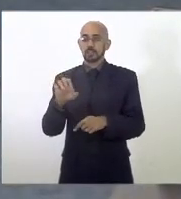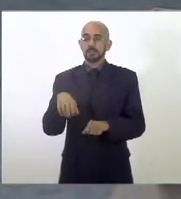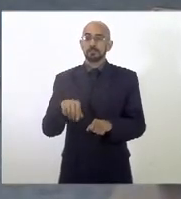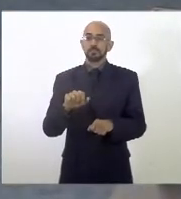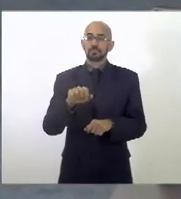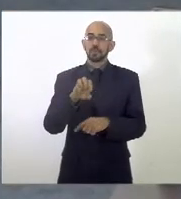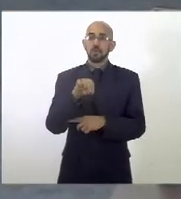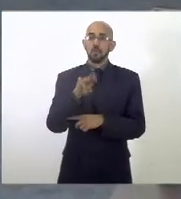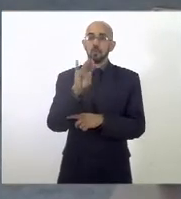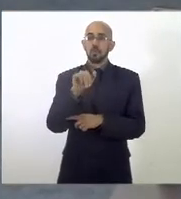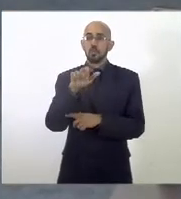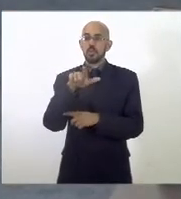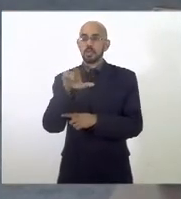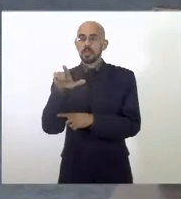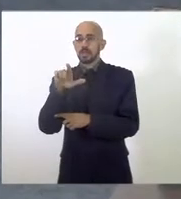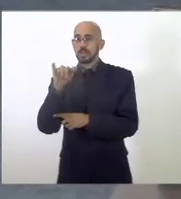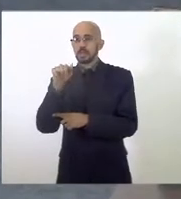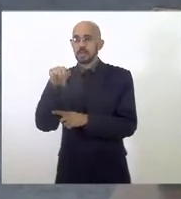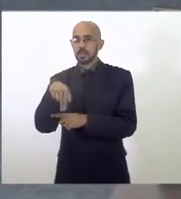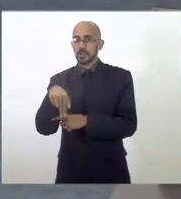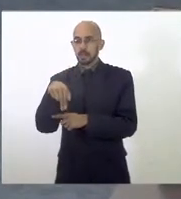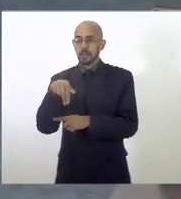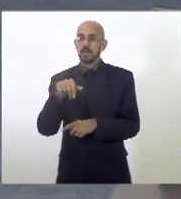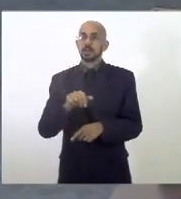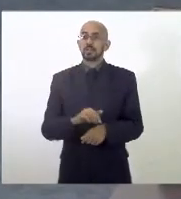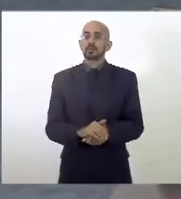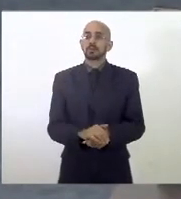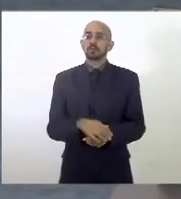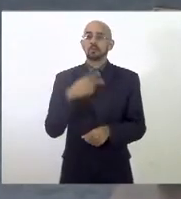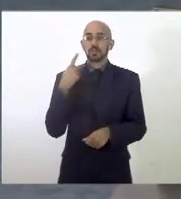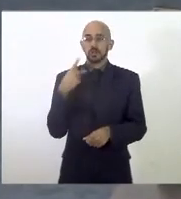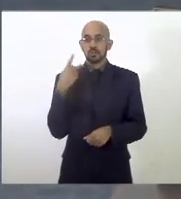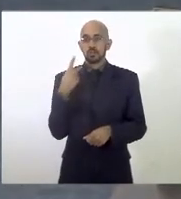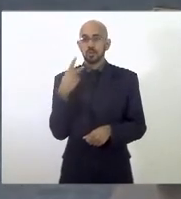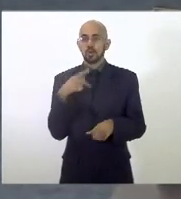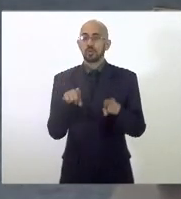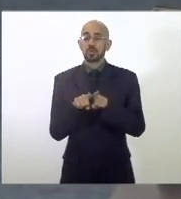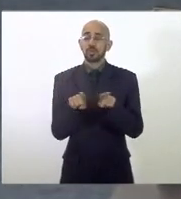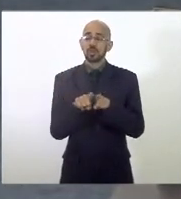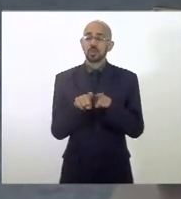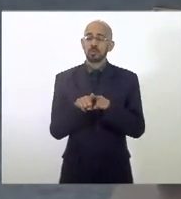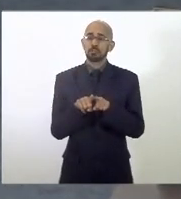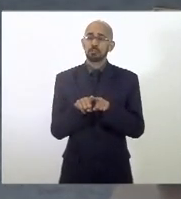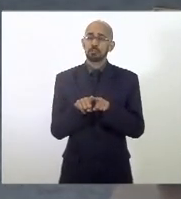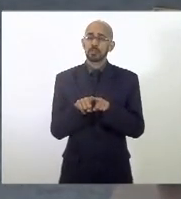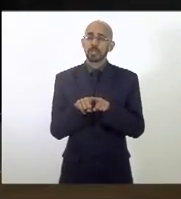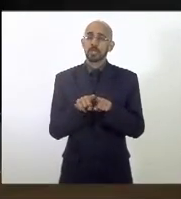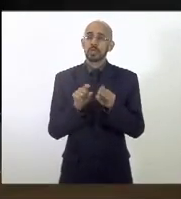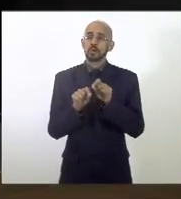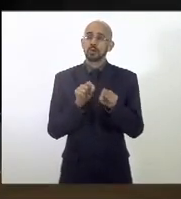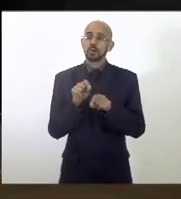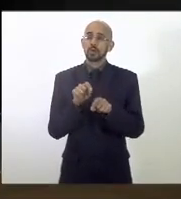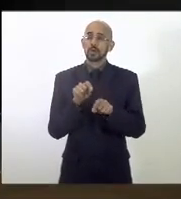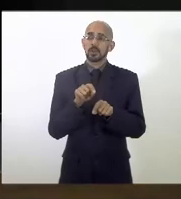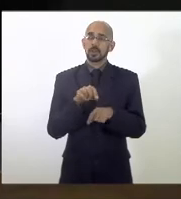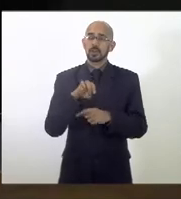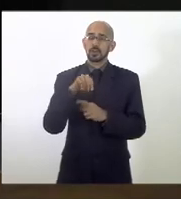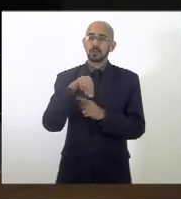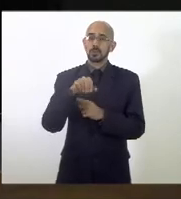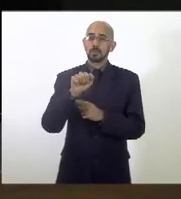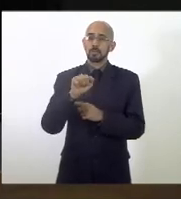William Coelho. Ulisses e o nosso Eduardo Marcinho.